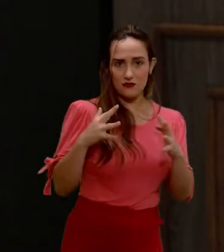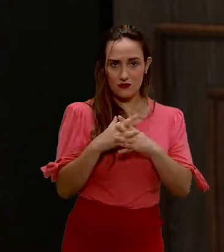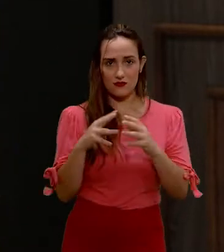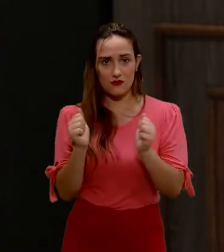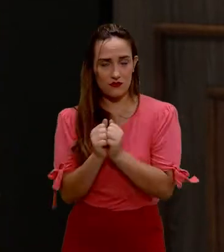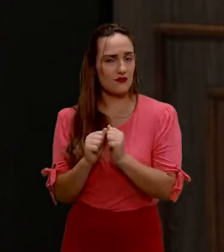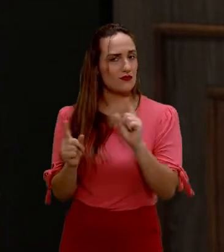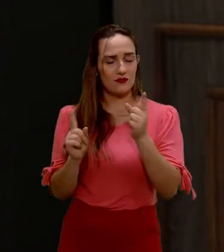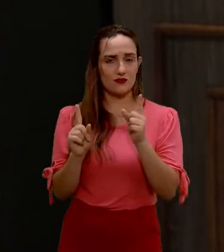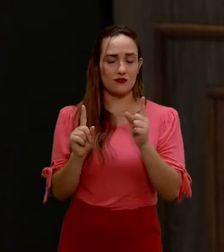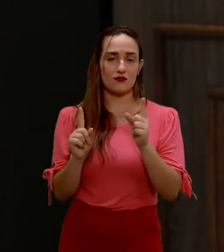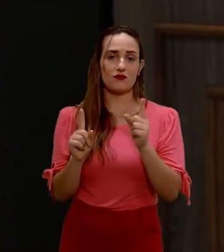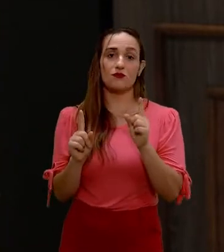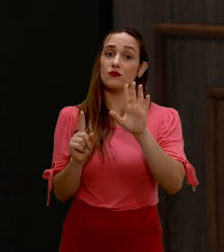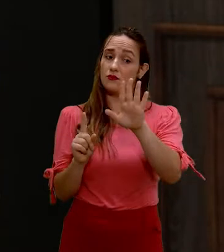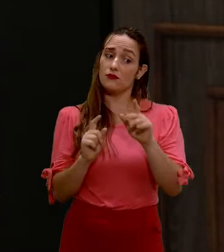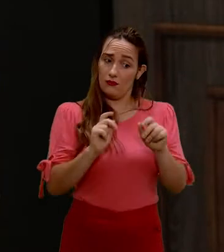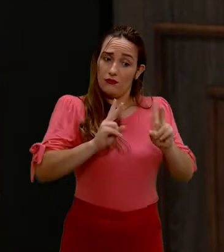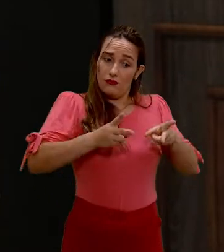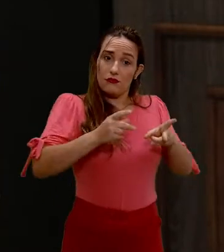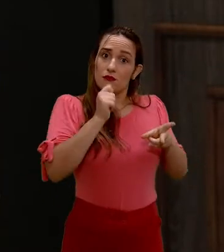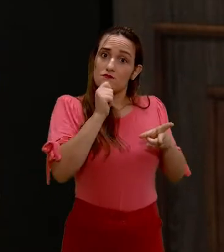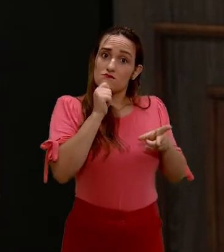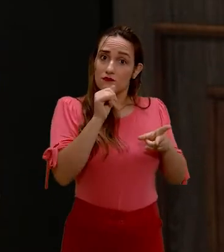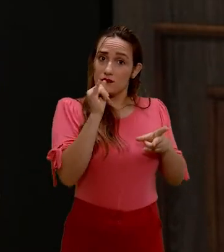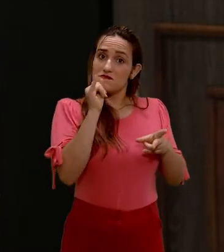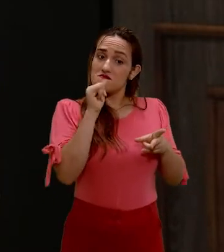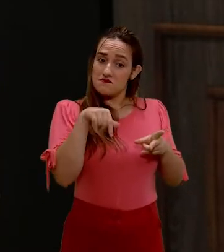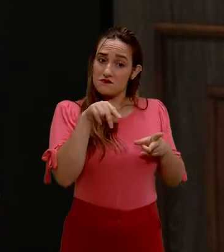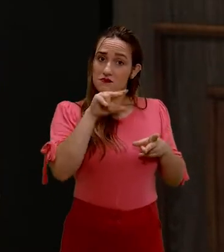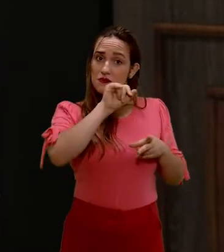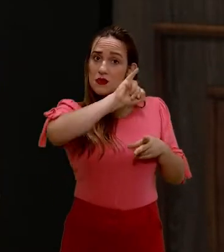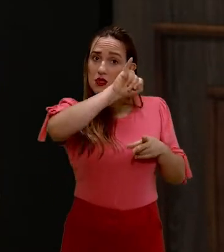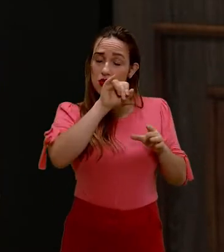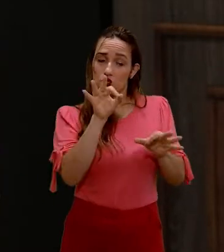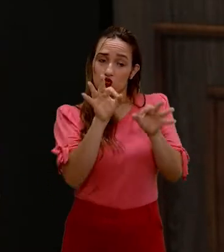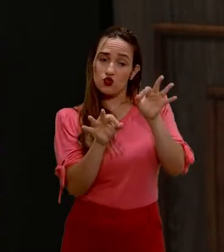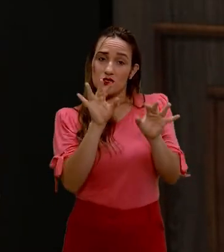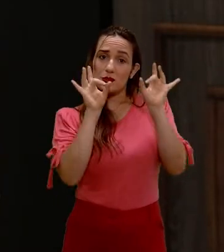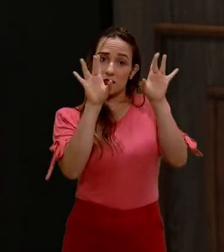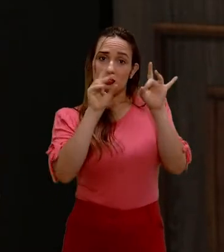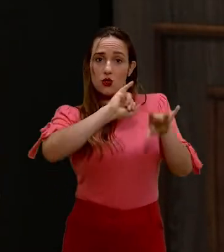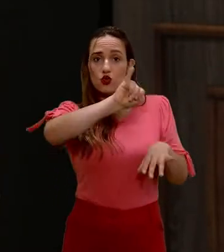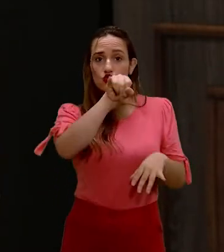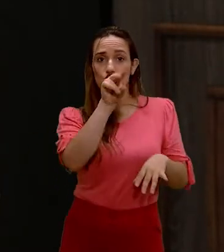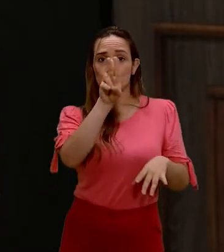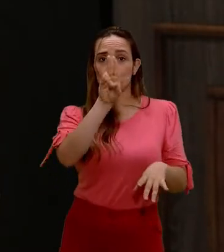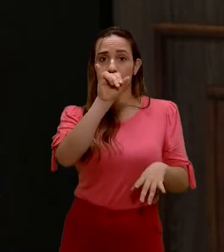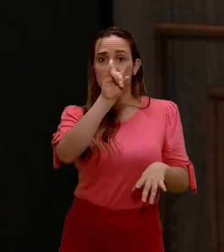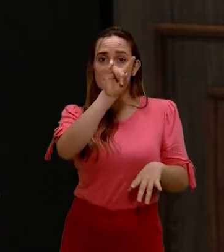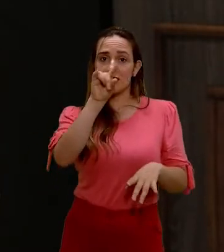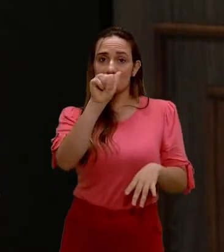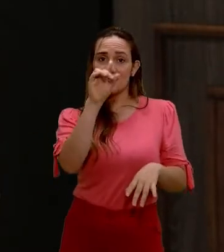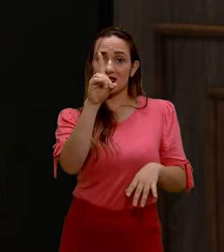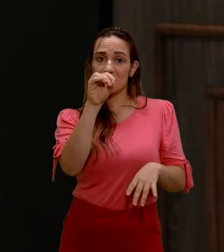existindo. Então, a primeira vara do juizado da capital, onde eu sou titular,